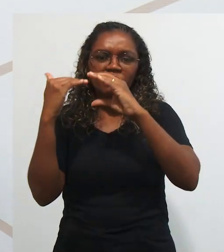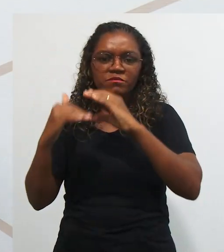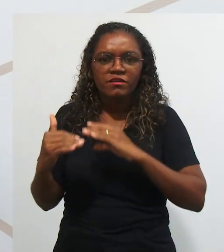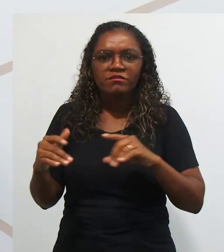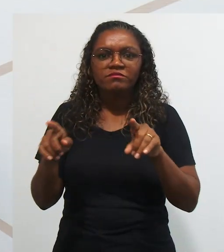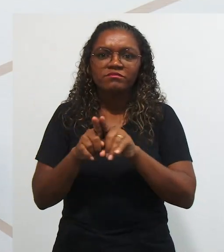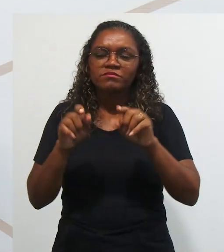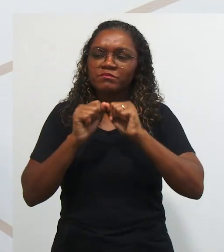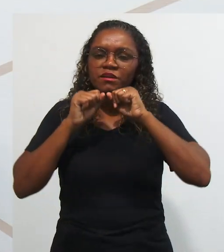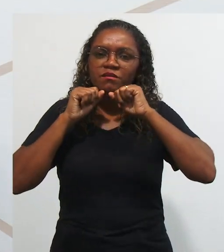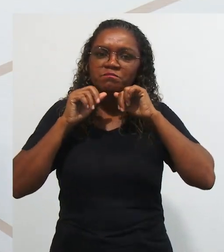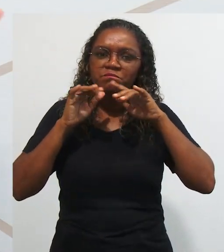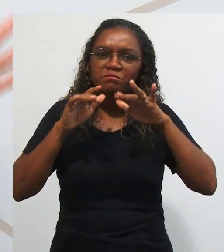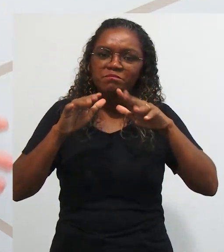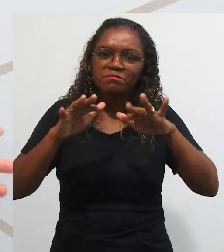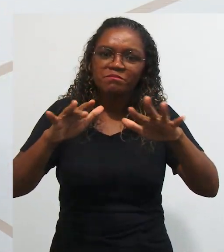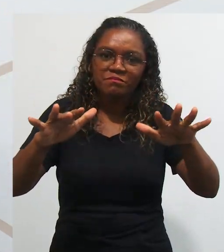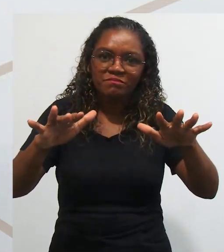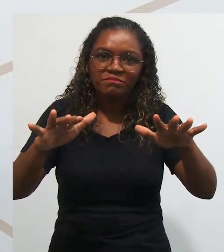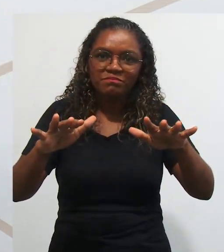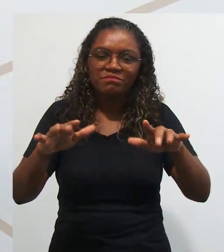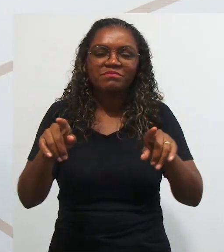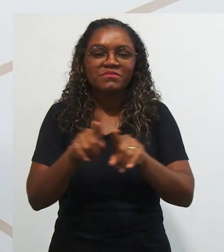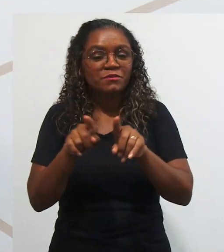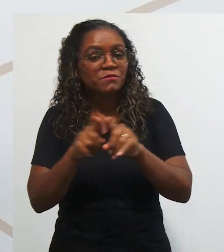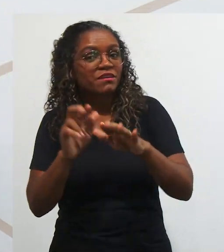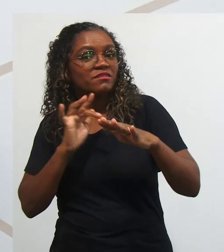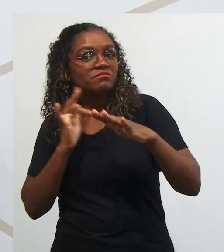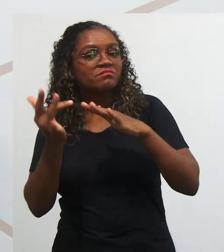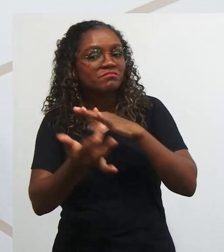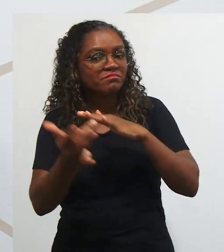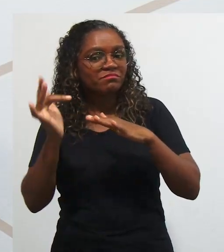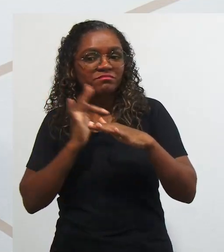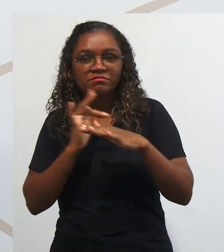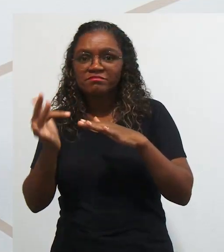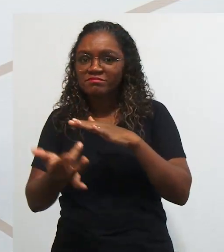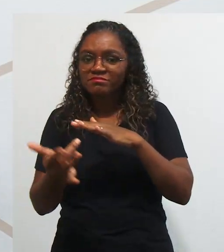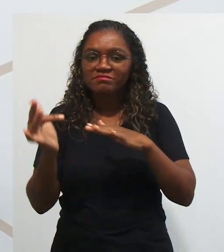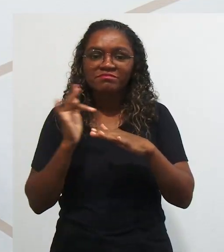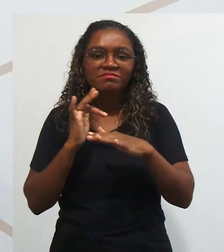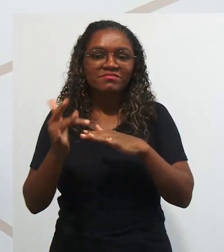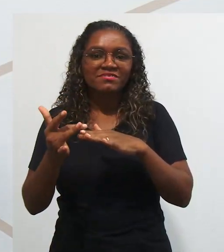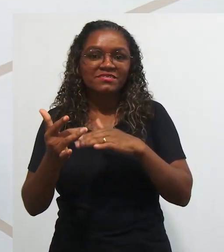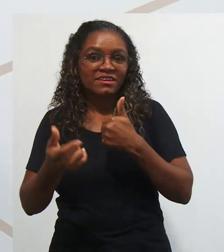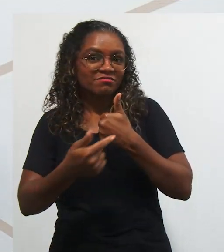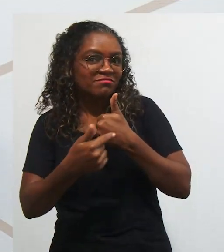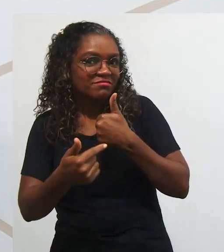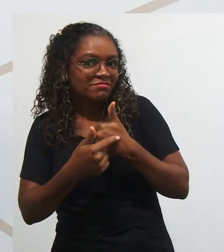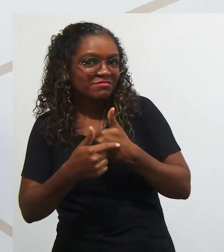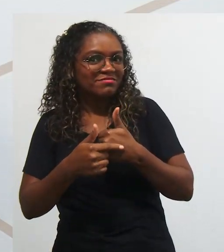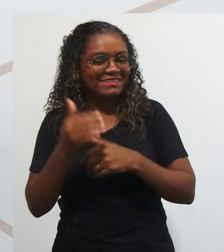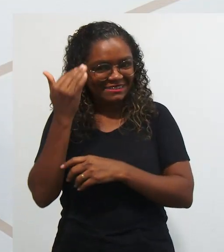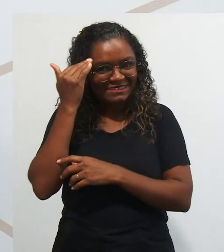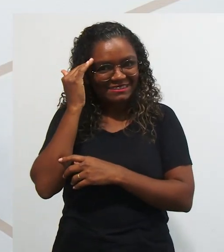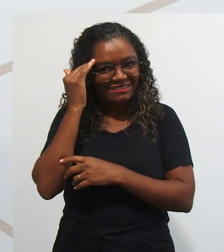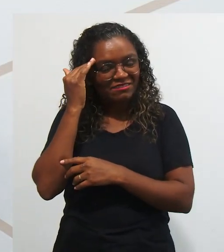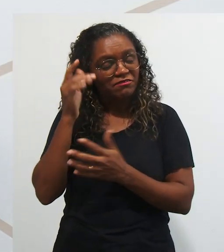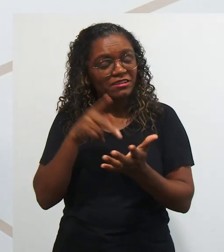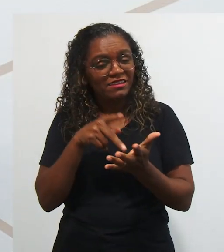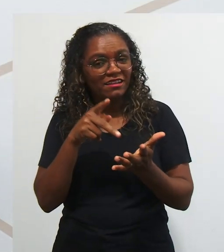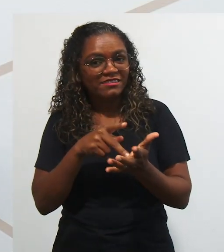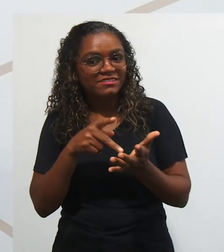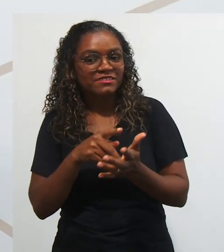aos ventos, eu tenho que jogar na rede social, né? E ver a curtida, likezinho. É